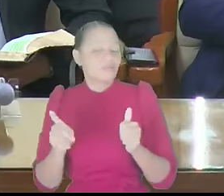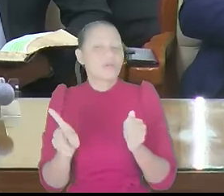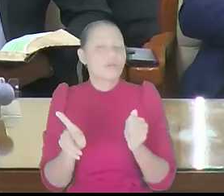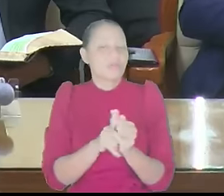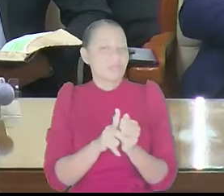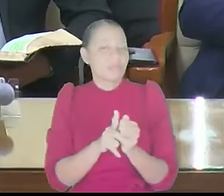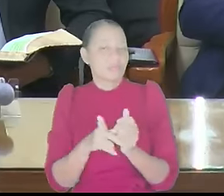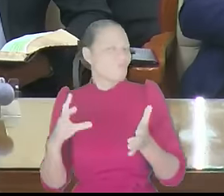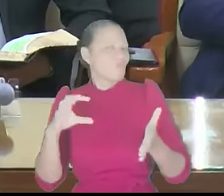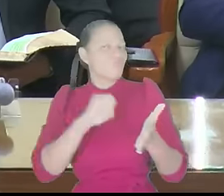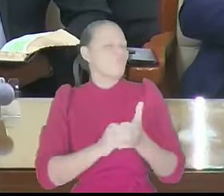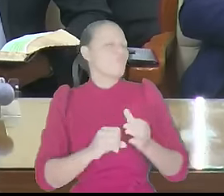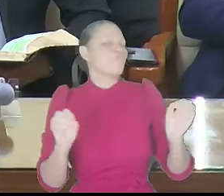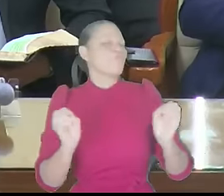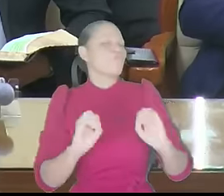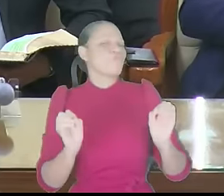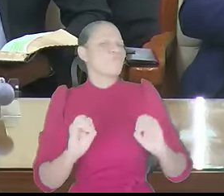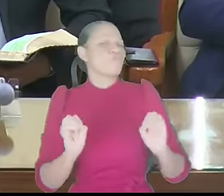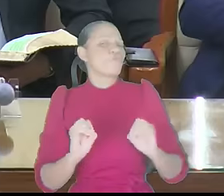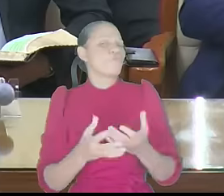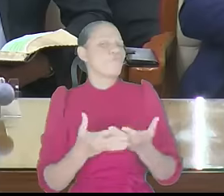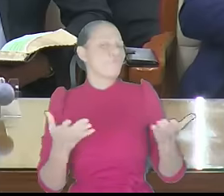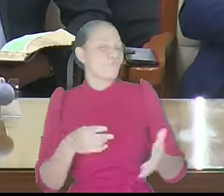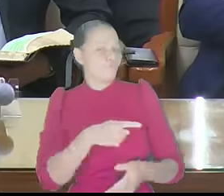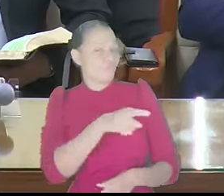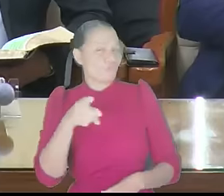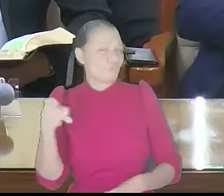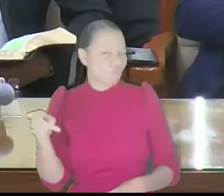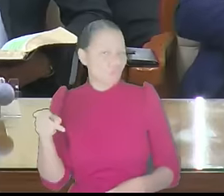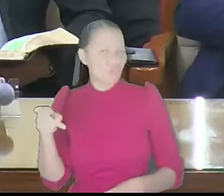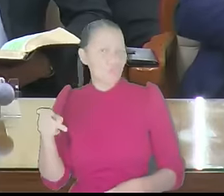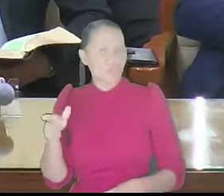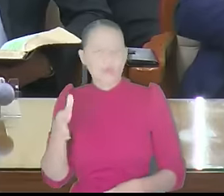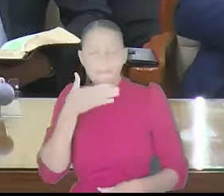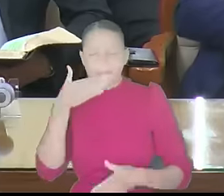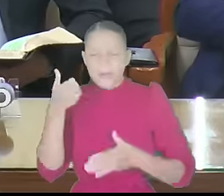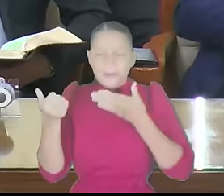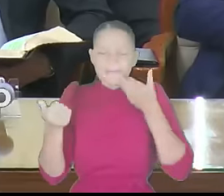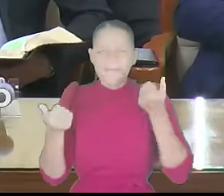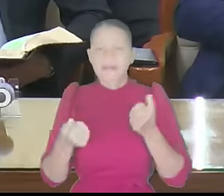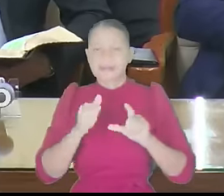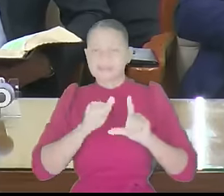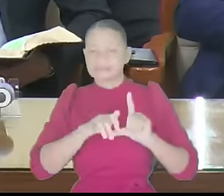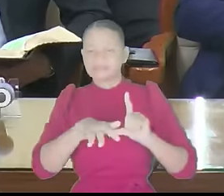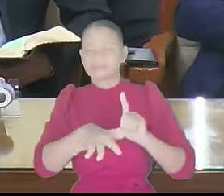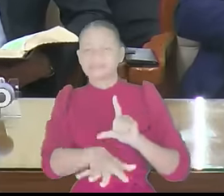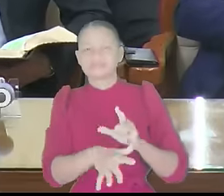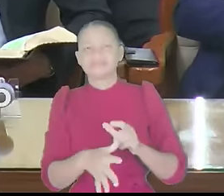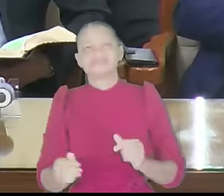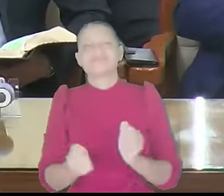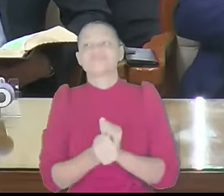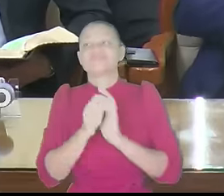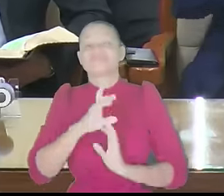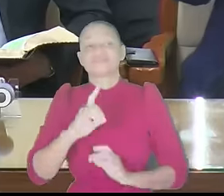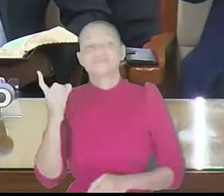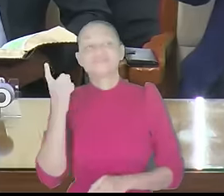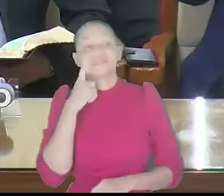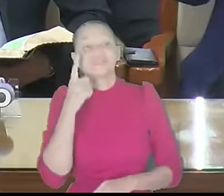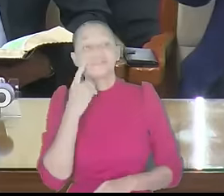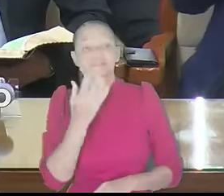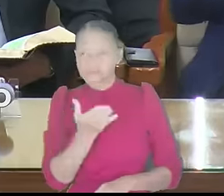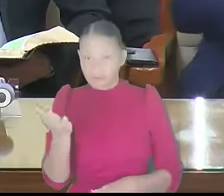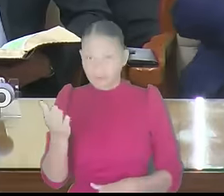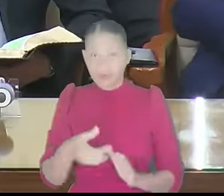no script, mas é bom que vocês estão melhorzinhos aí na mídia. Glória a Deus, vê se vocês estão. Ah, olha, não estou